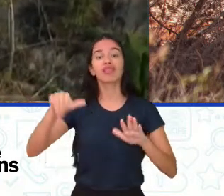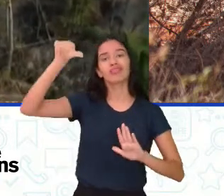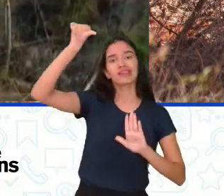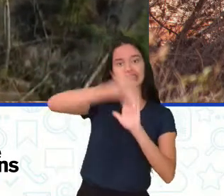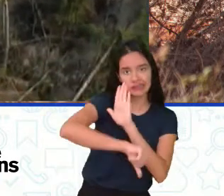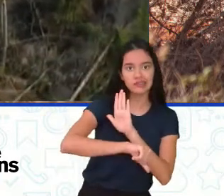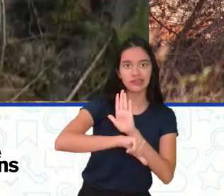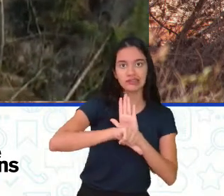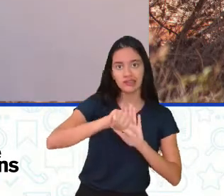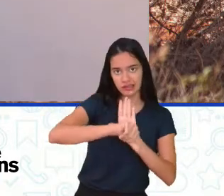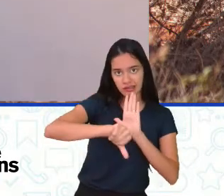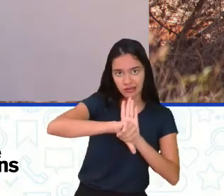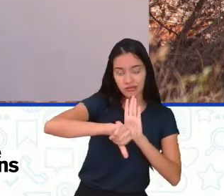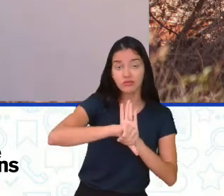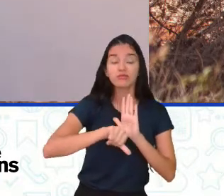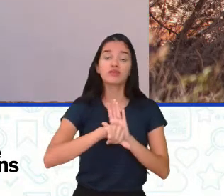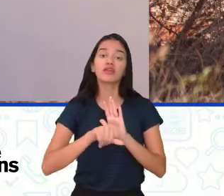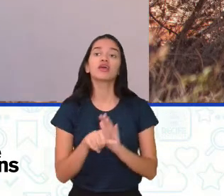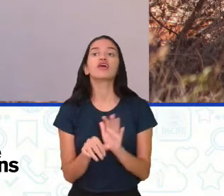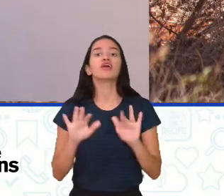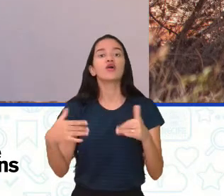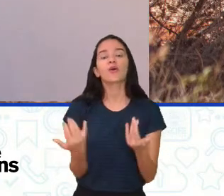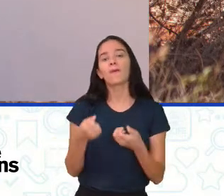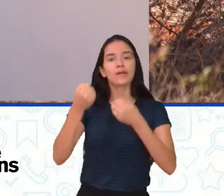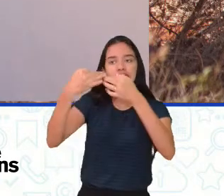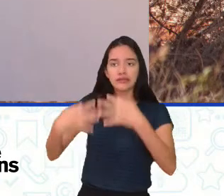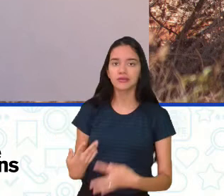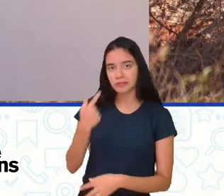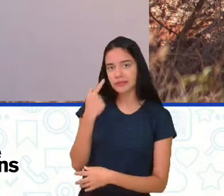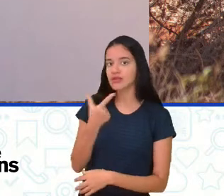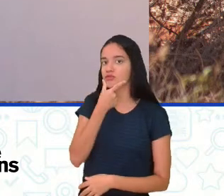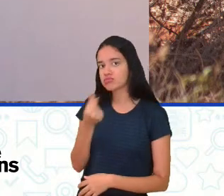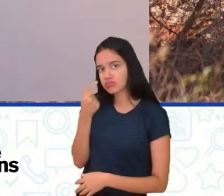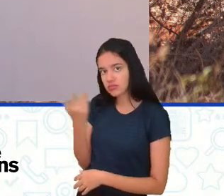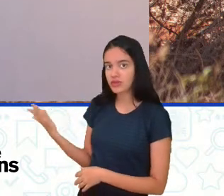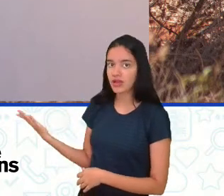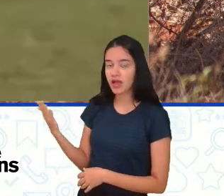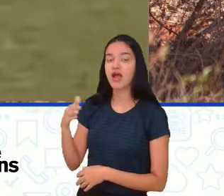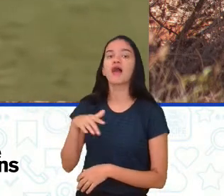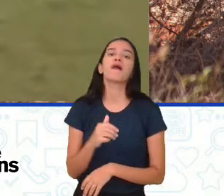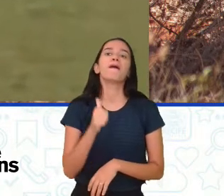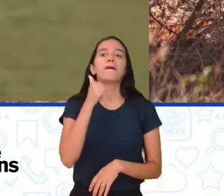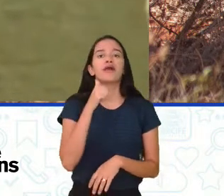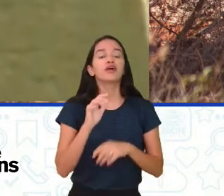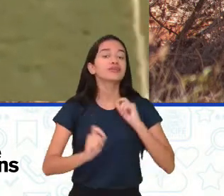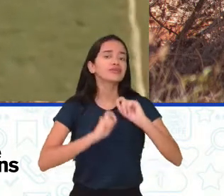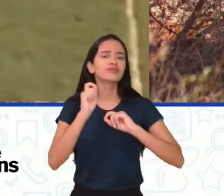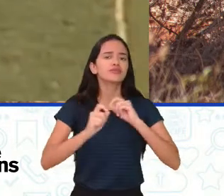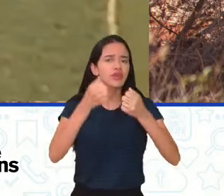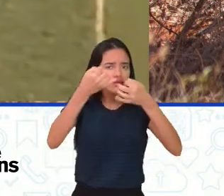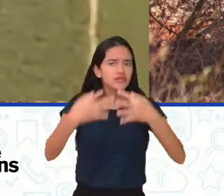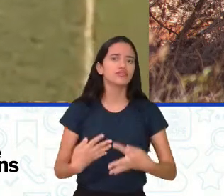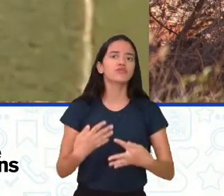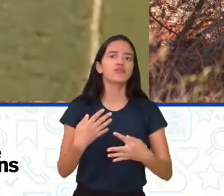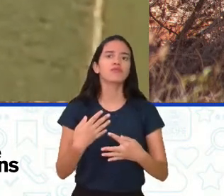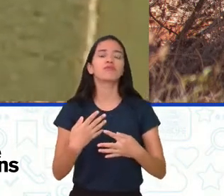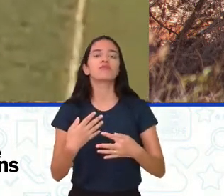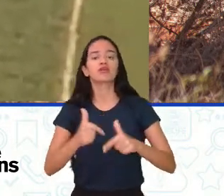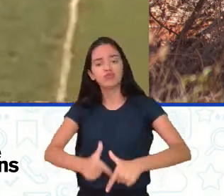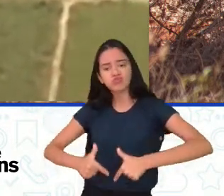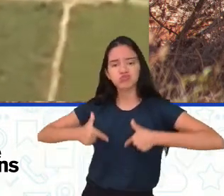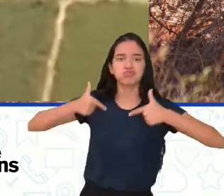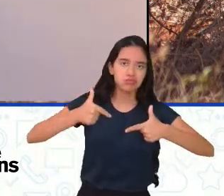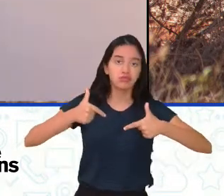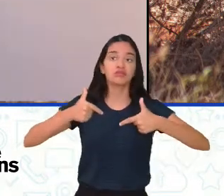pasto para o agronegócio, como explica o brigadista ambiental Matheus Rocha, que atua no combate a essas